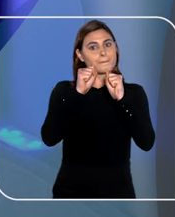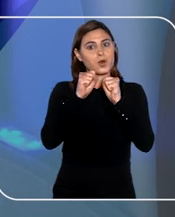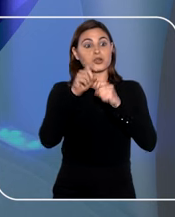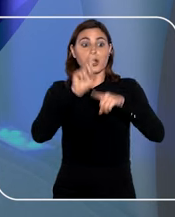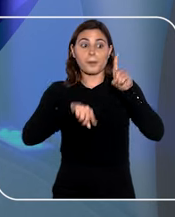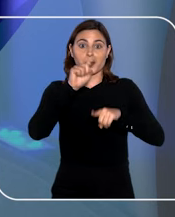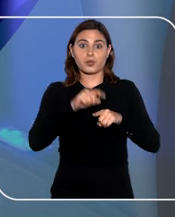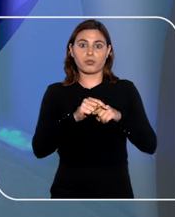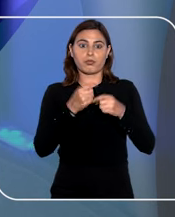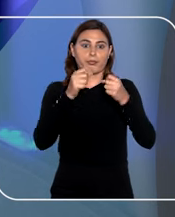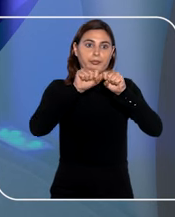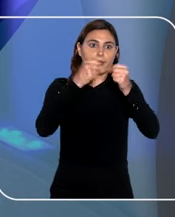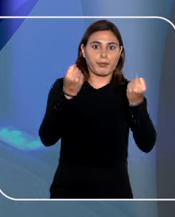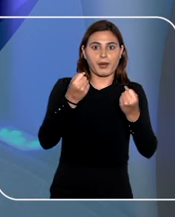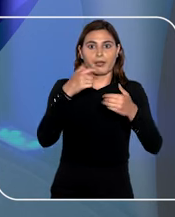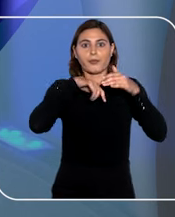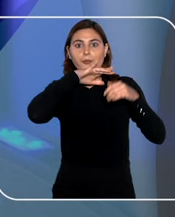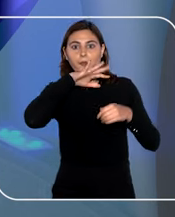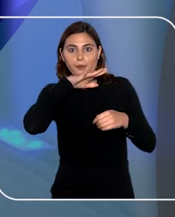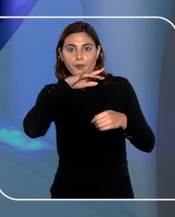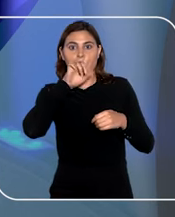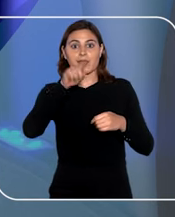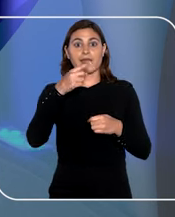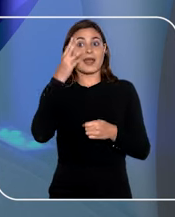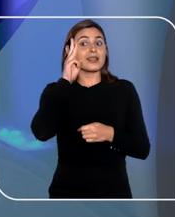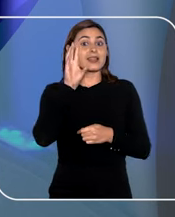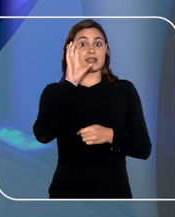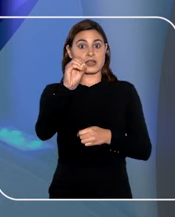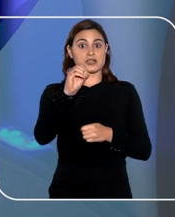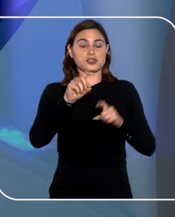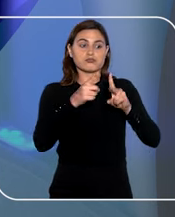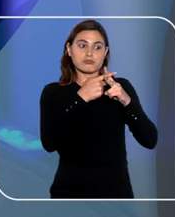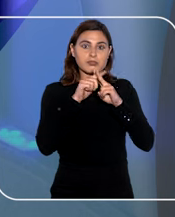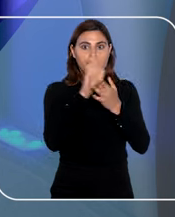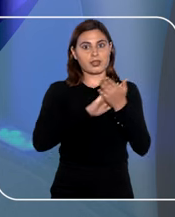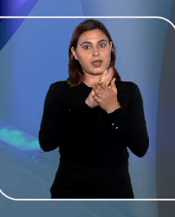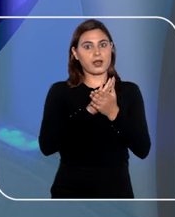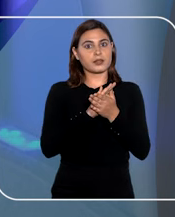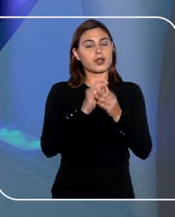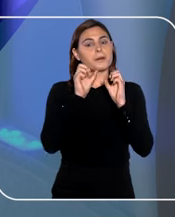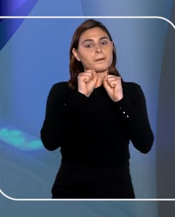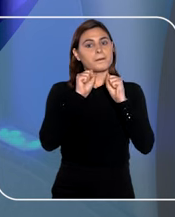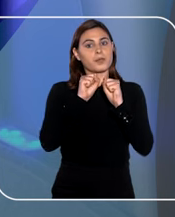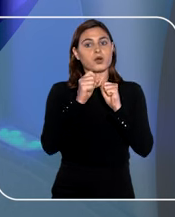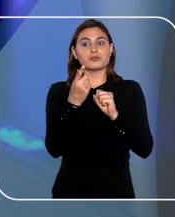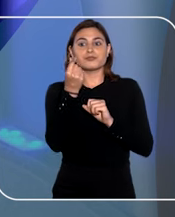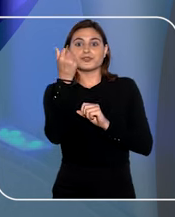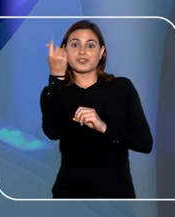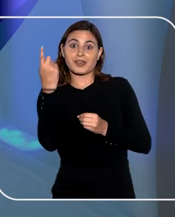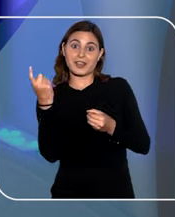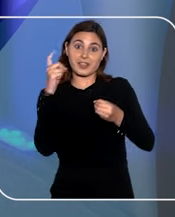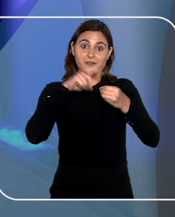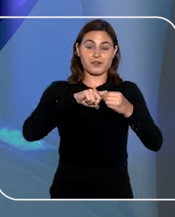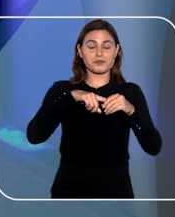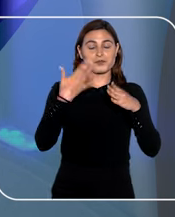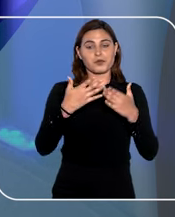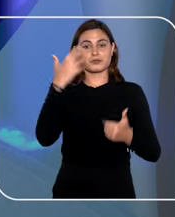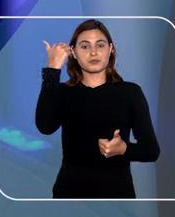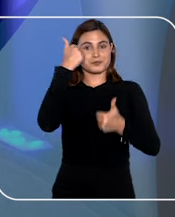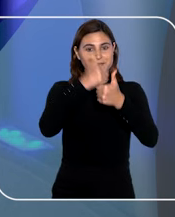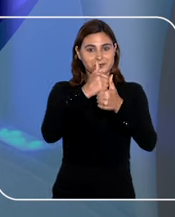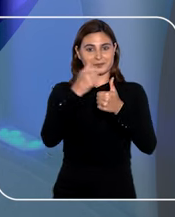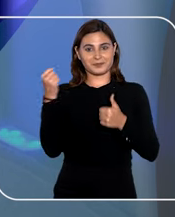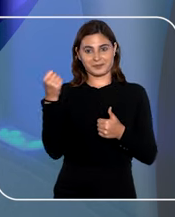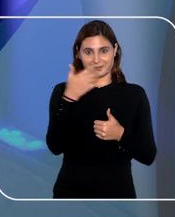produto defeituoso não for consertado em até 30 dias entre as medidas reparatórias estão a devolução do